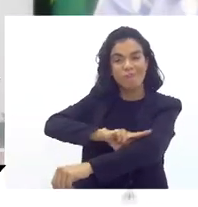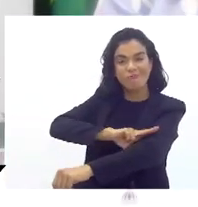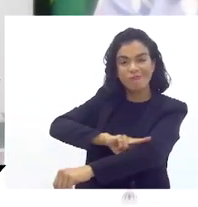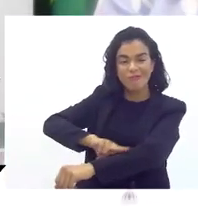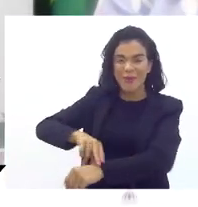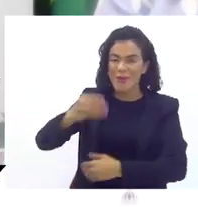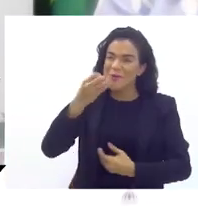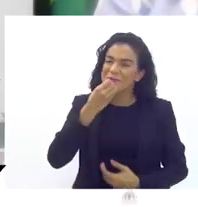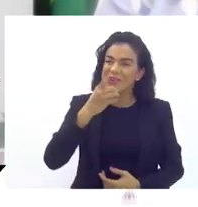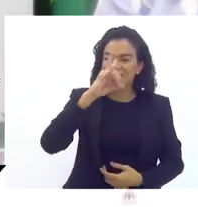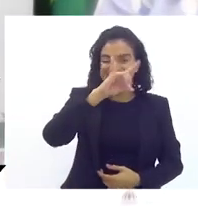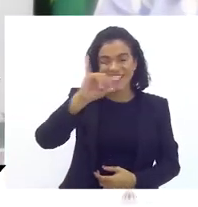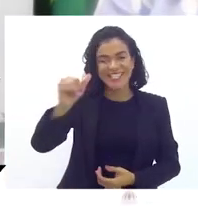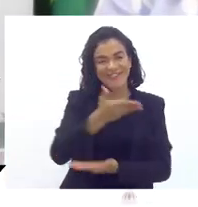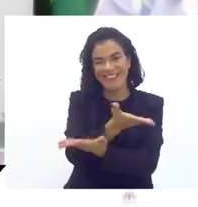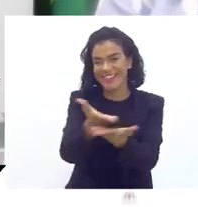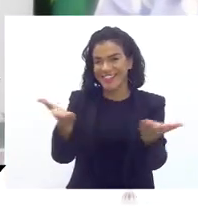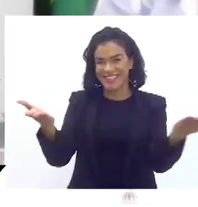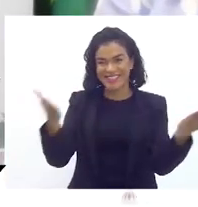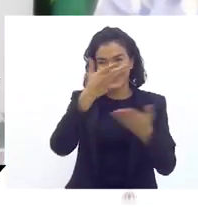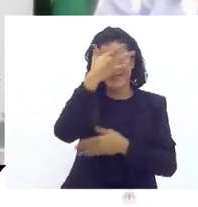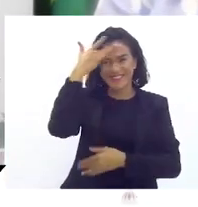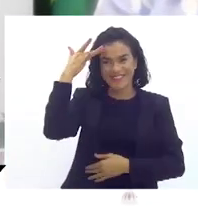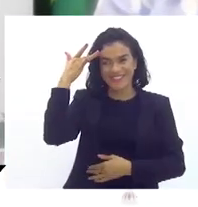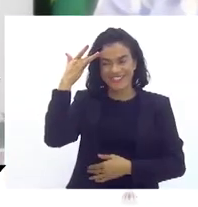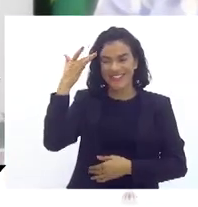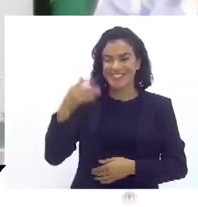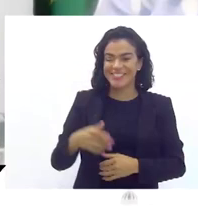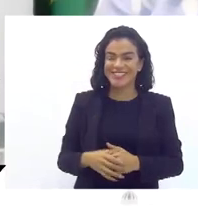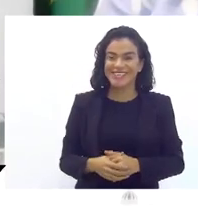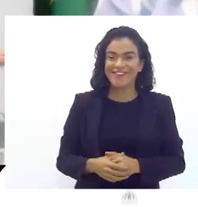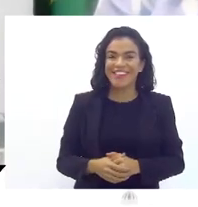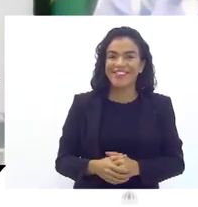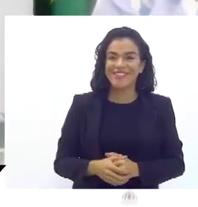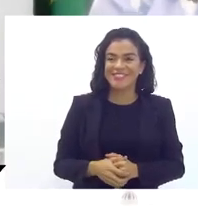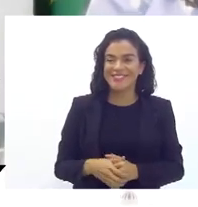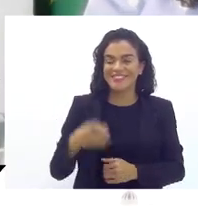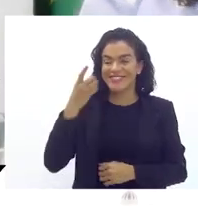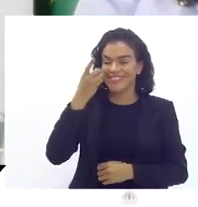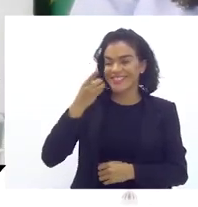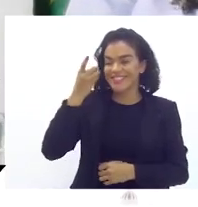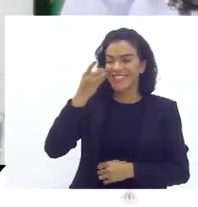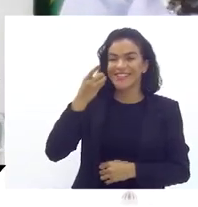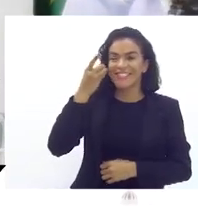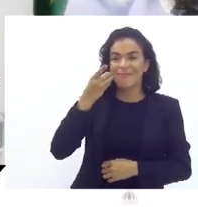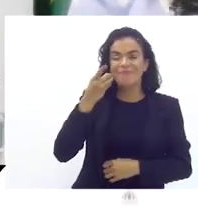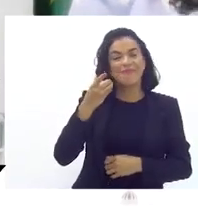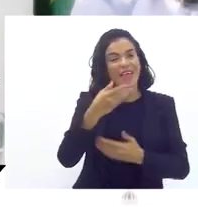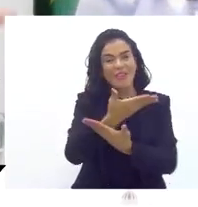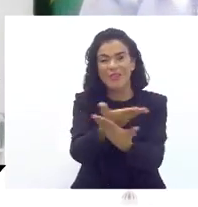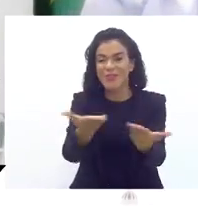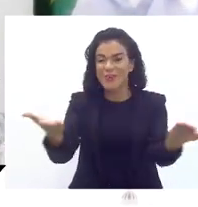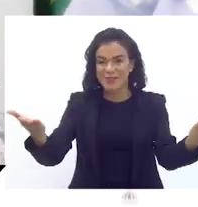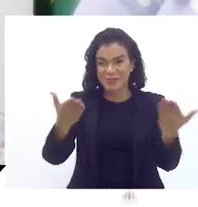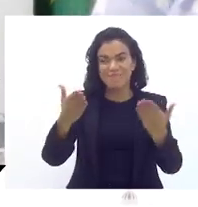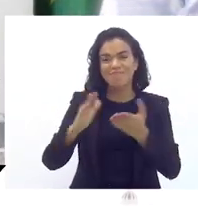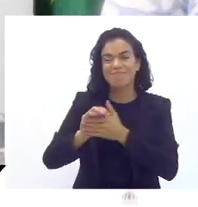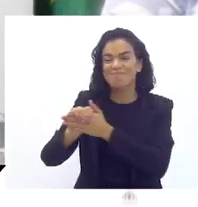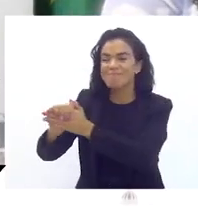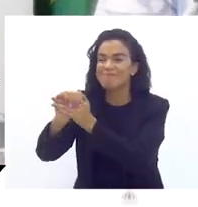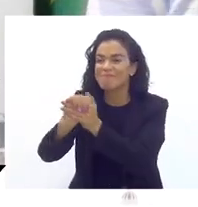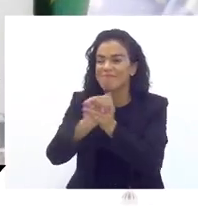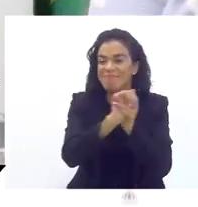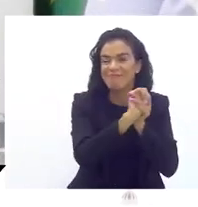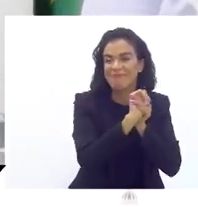Bom dia para todas as pessoas né aqui o nosso deputados à mesa e a plateia eu quero saudar os meus colegas